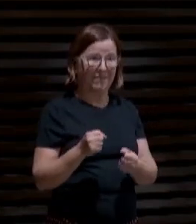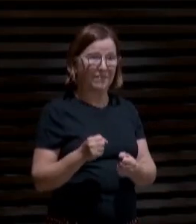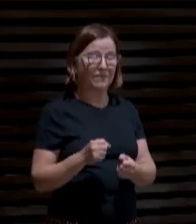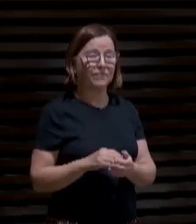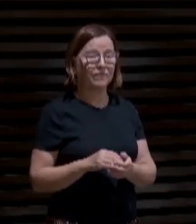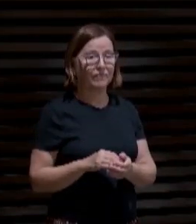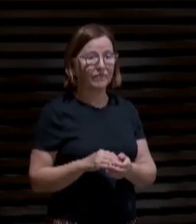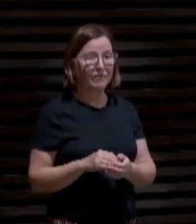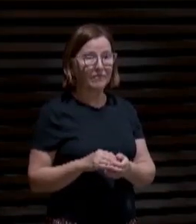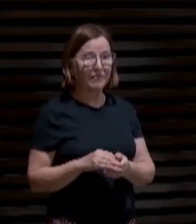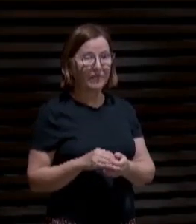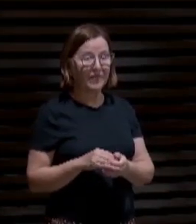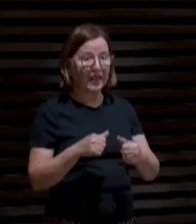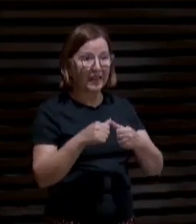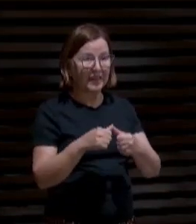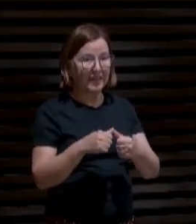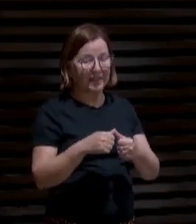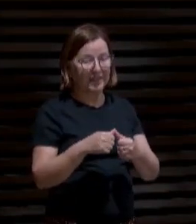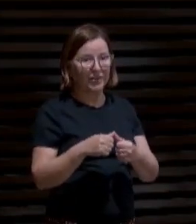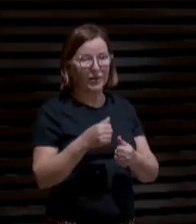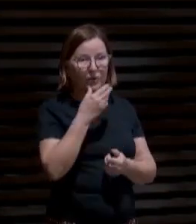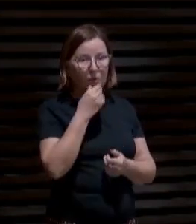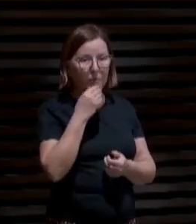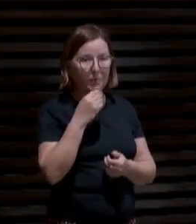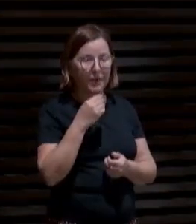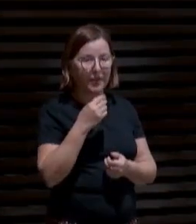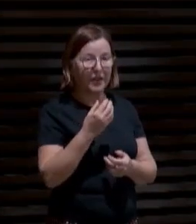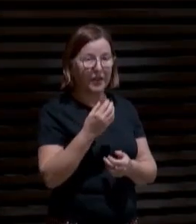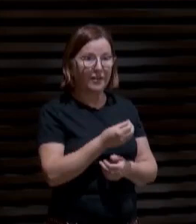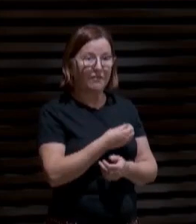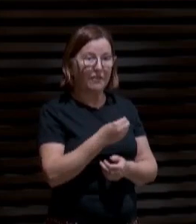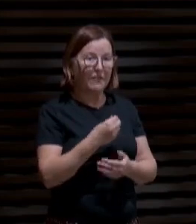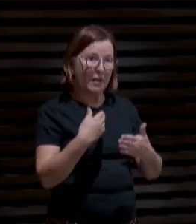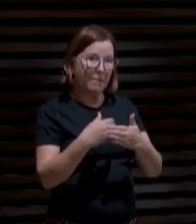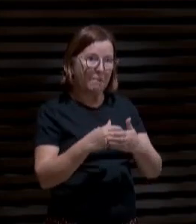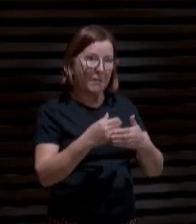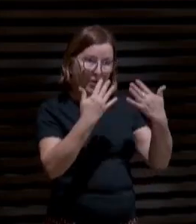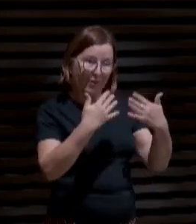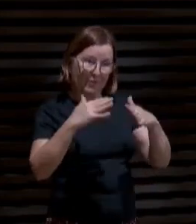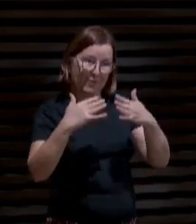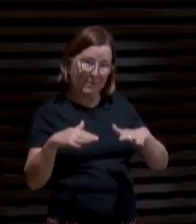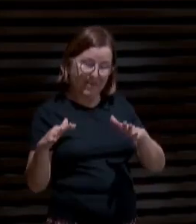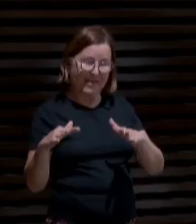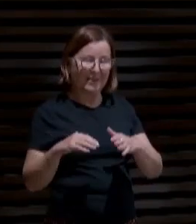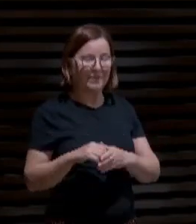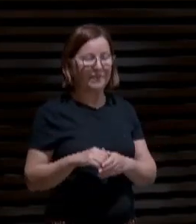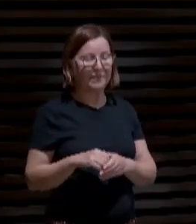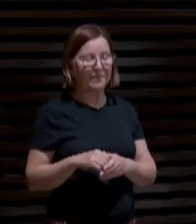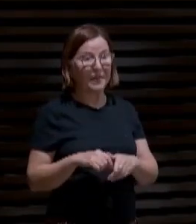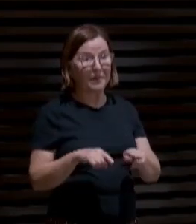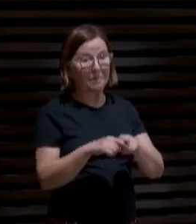E ele morava na Cesareia. Cesareia é na beira do mar. E aqui nós temos Jerusalém. E os judeus